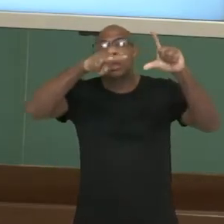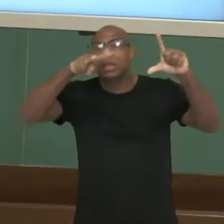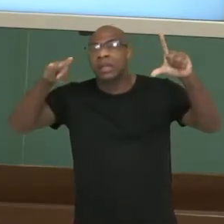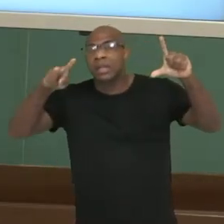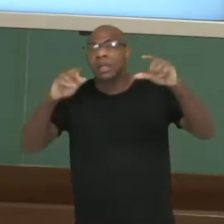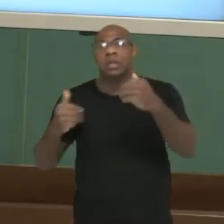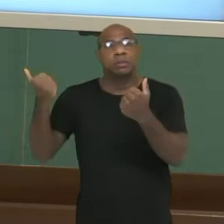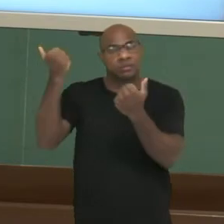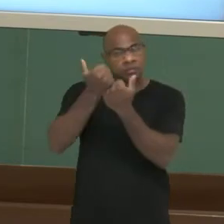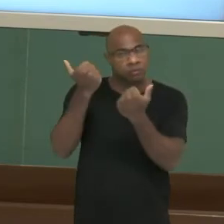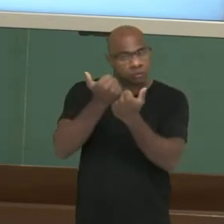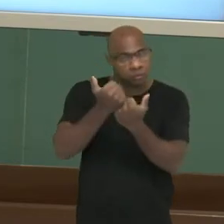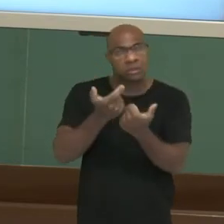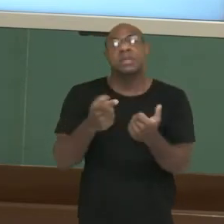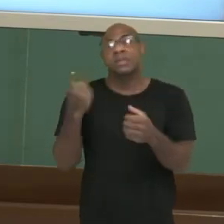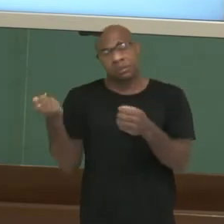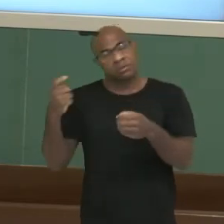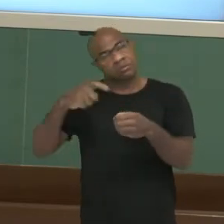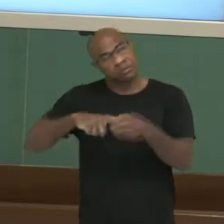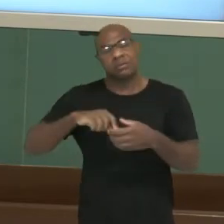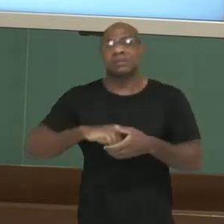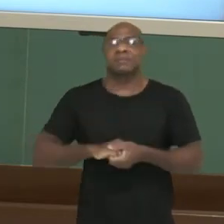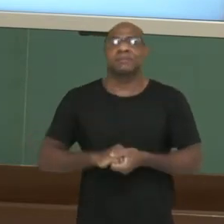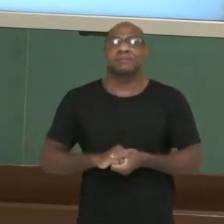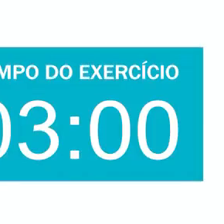tempo para você e já volto.